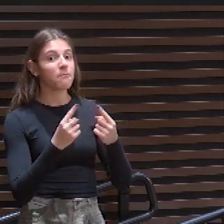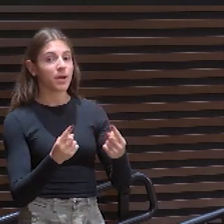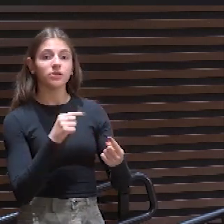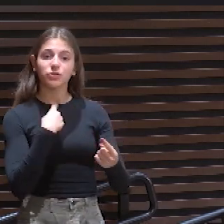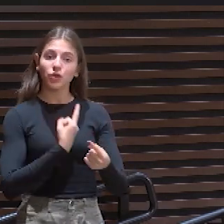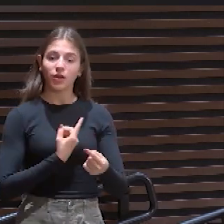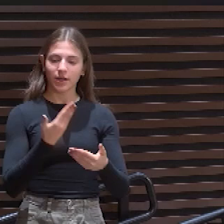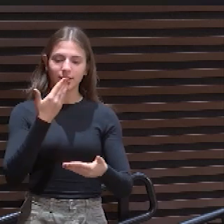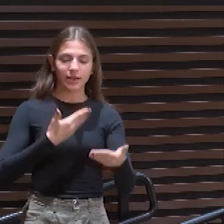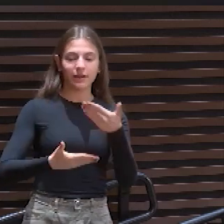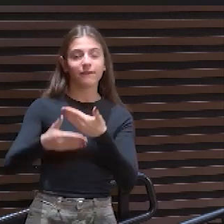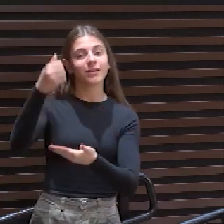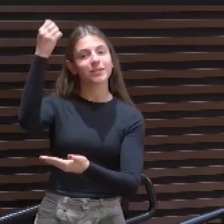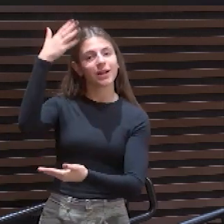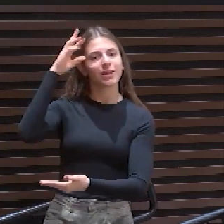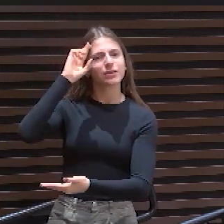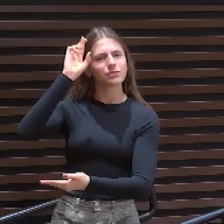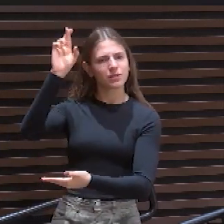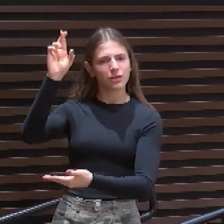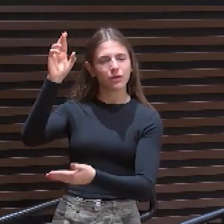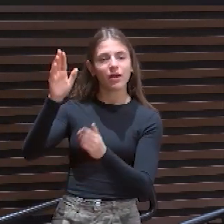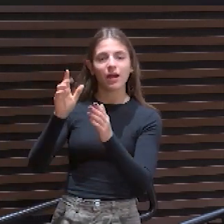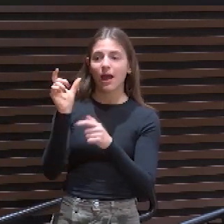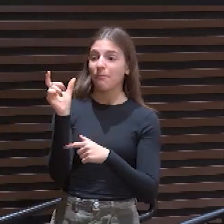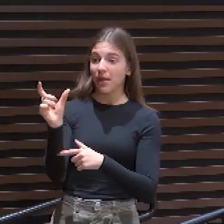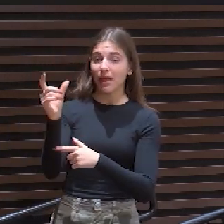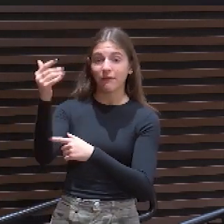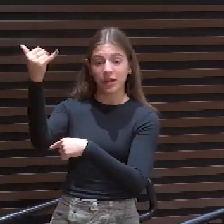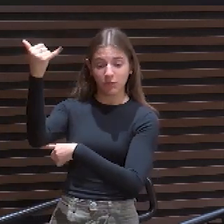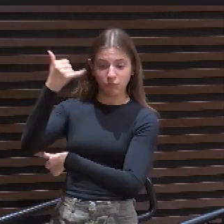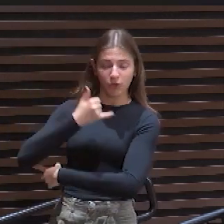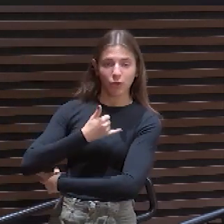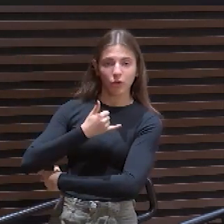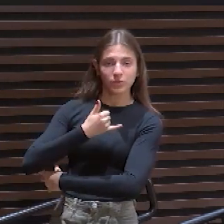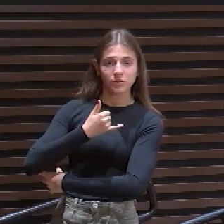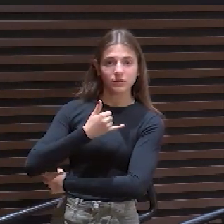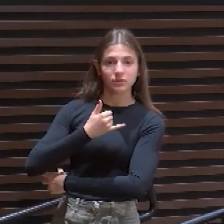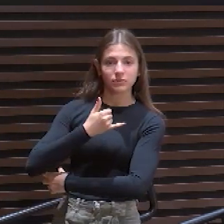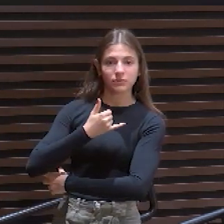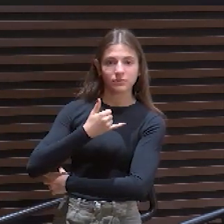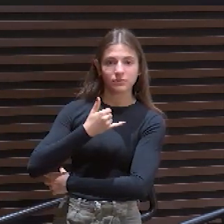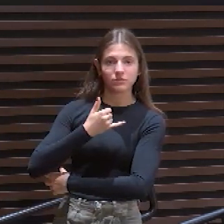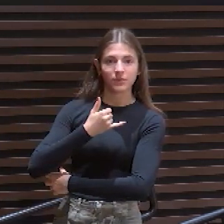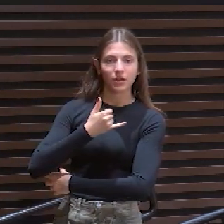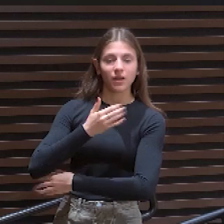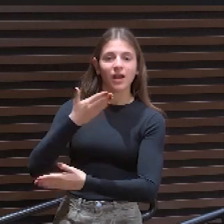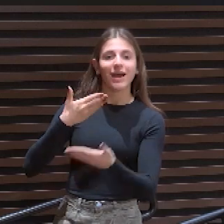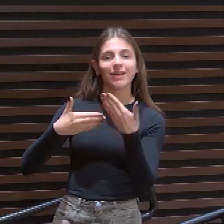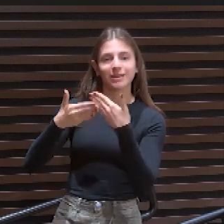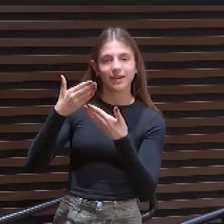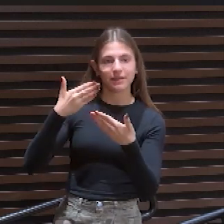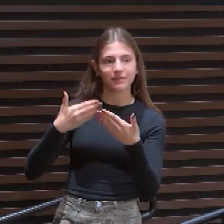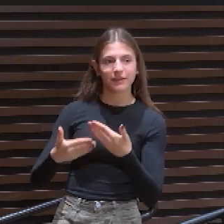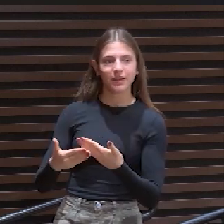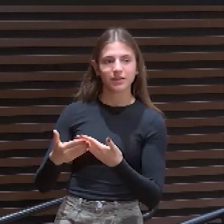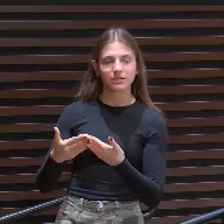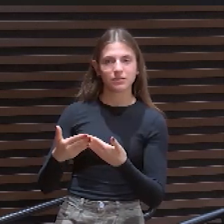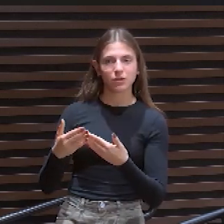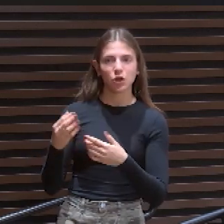podemos ouvir a sua palavra, ela chega até nós, somos os destinatários imediatos, os de